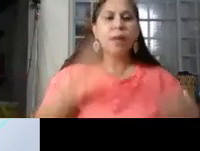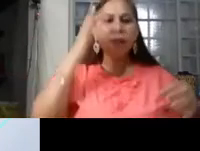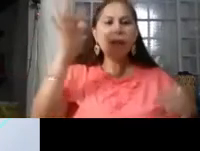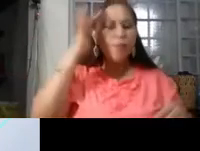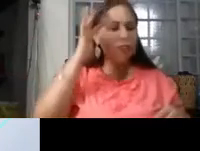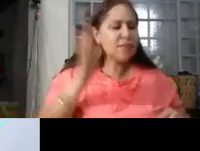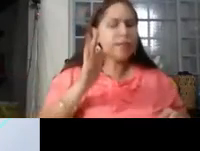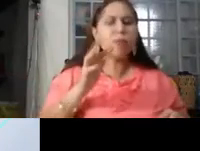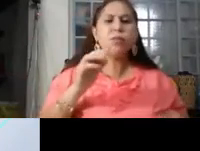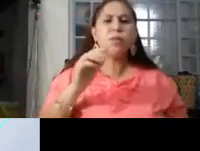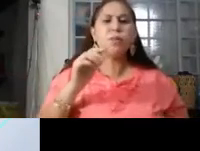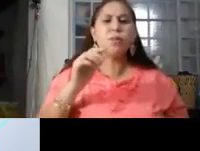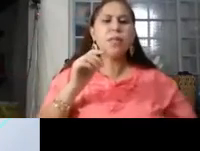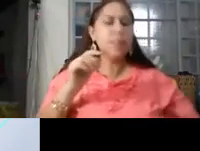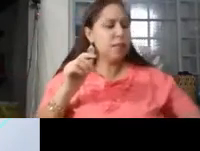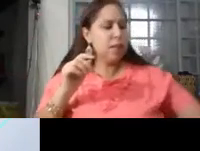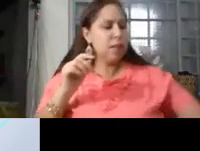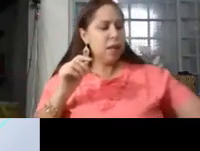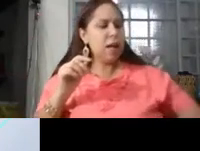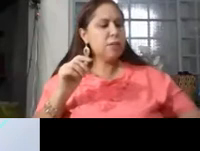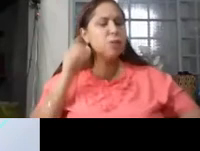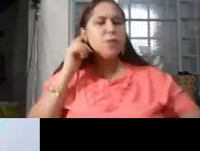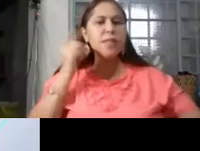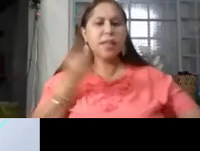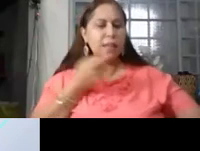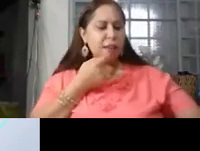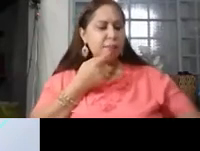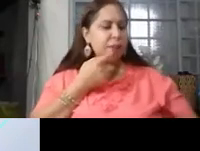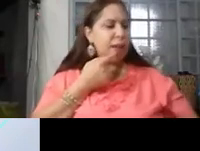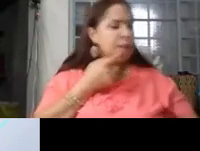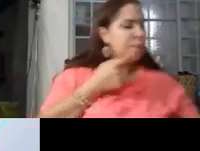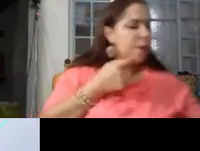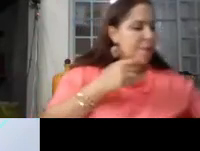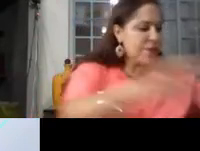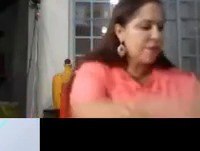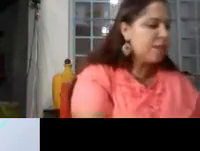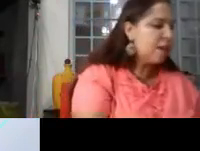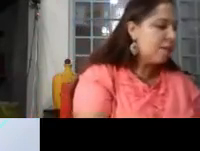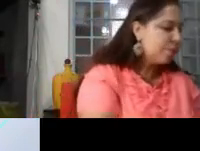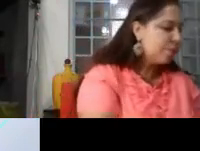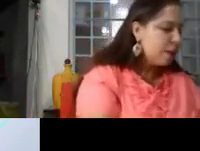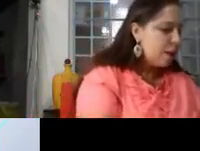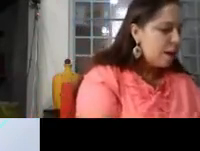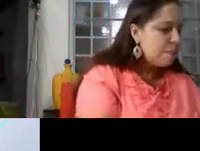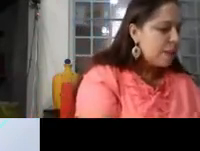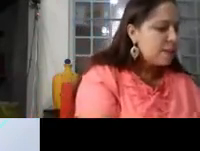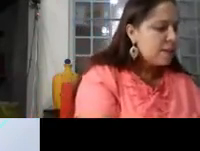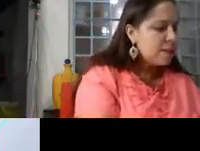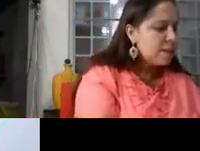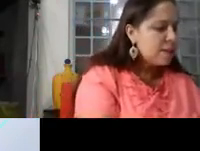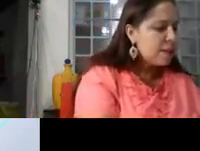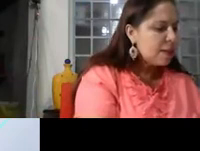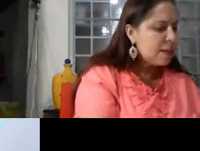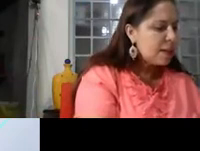é uma reflexão sobre a surdo-cegueira. Aí depois Mari faz a parte